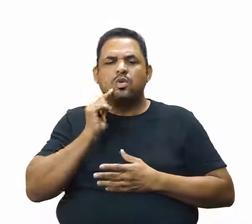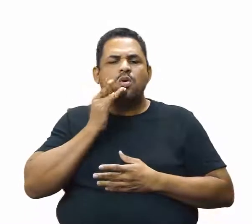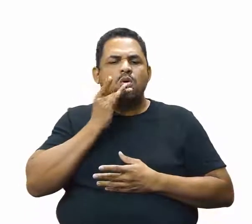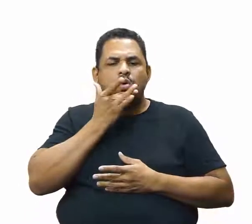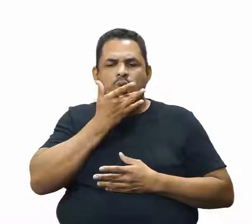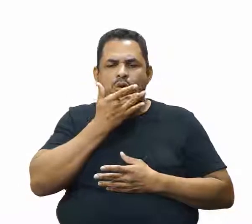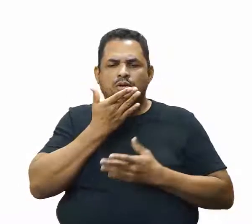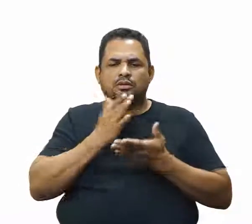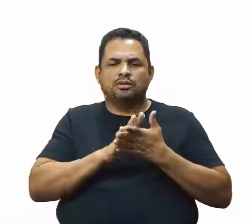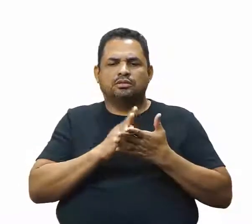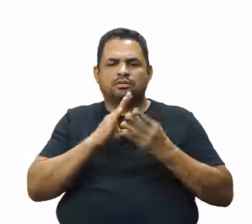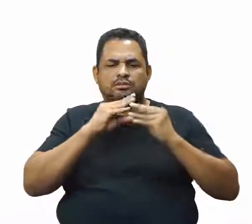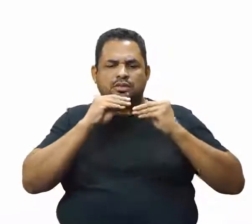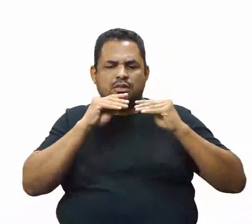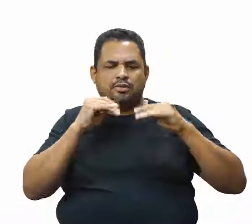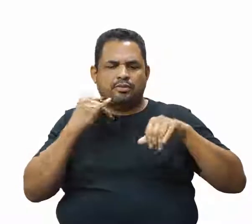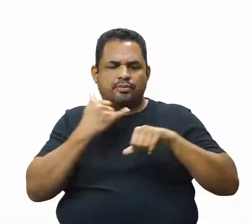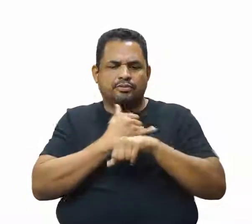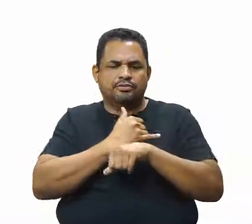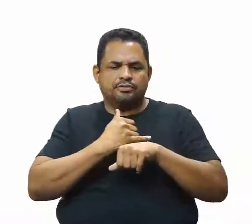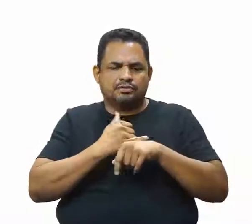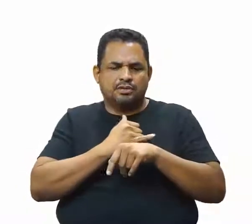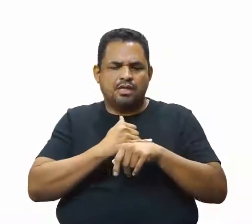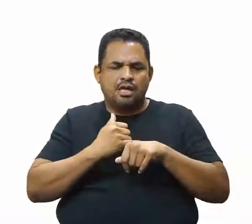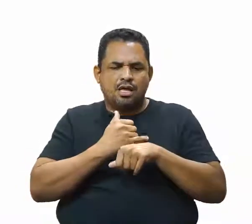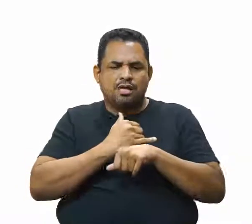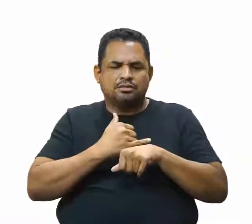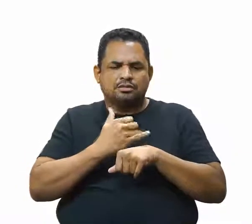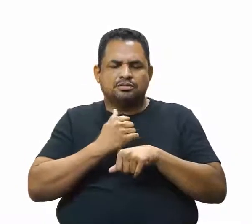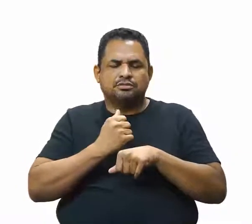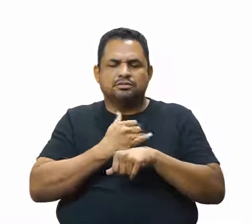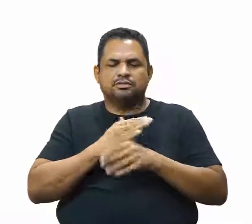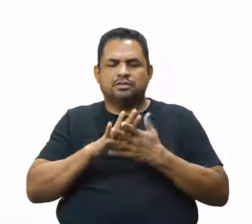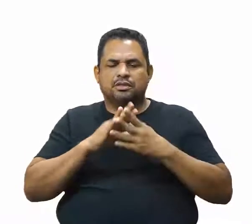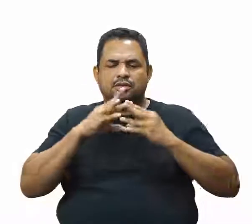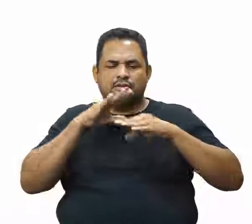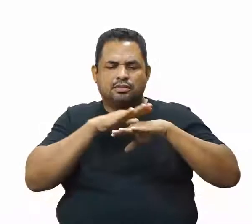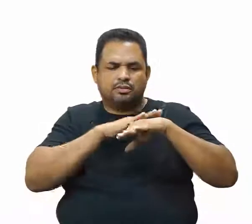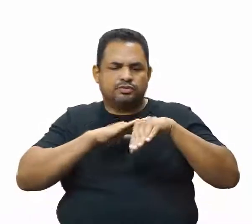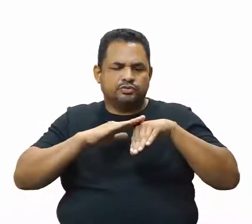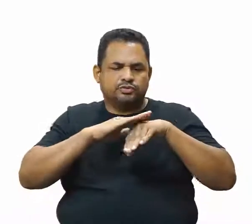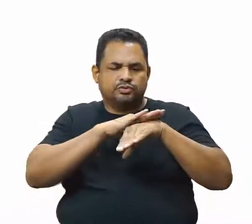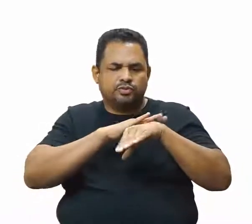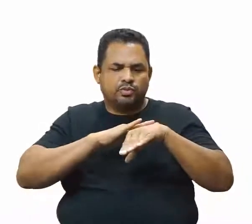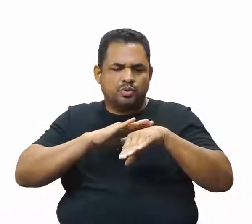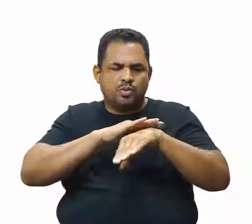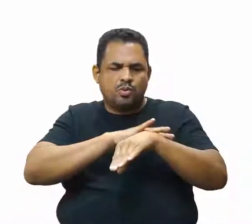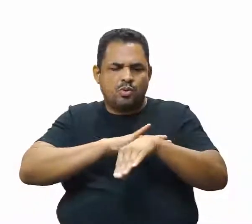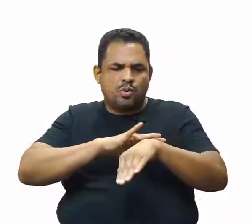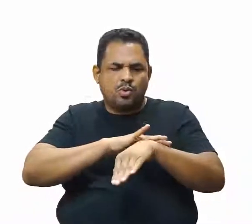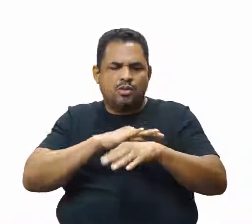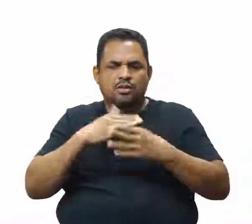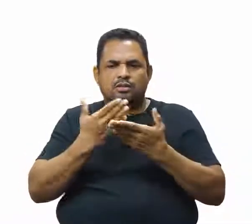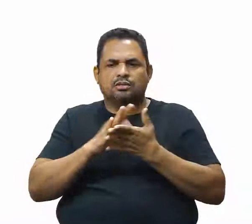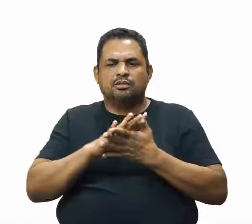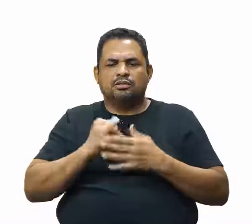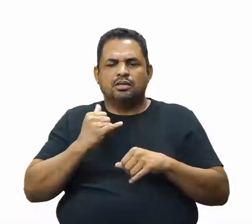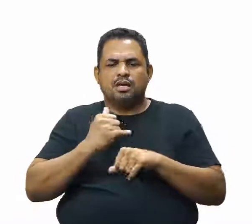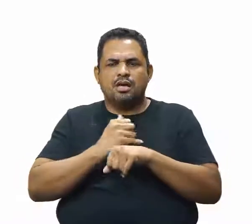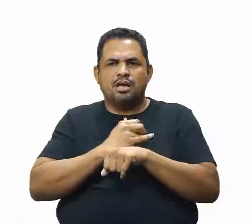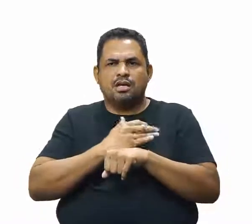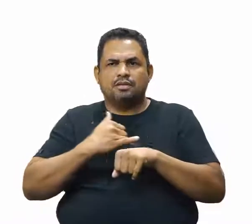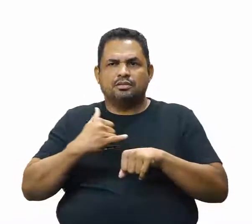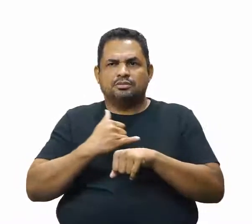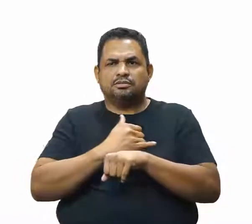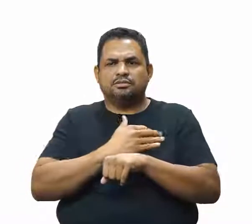a textura está totalmente relacionada com a longevidade. Porque a acidez da